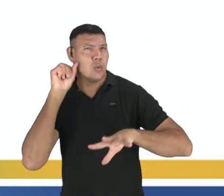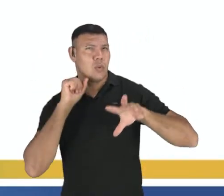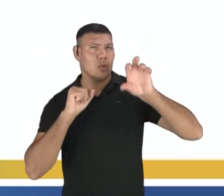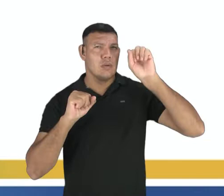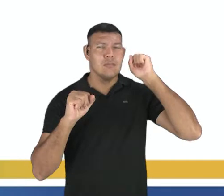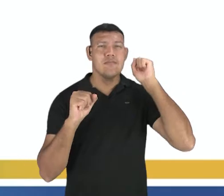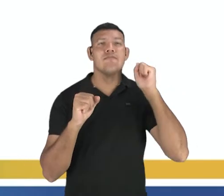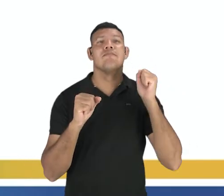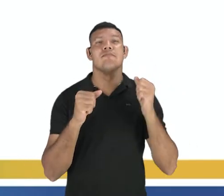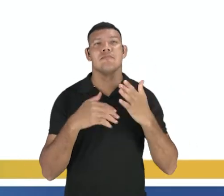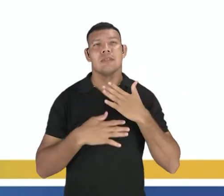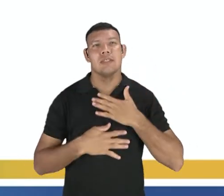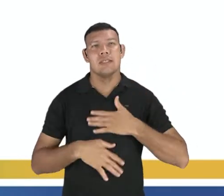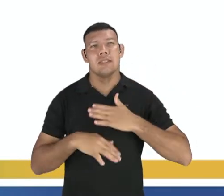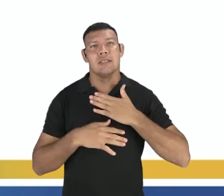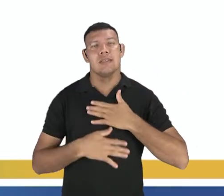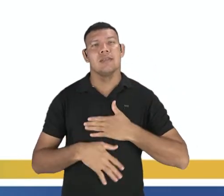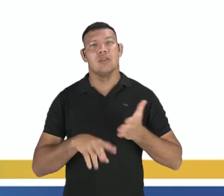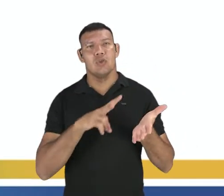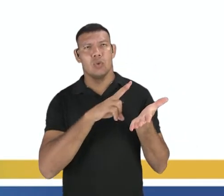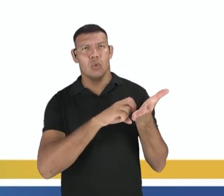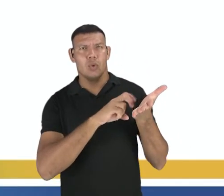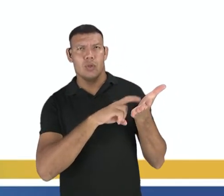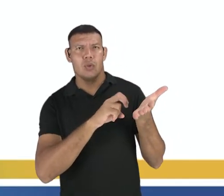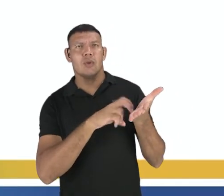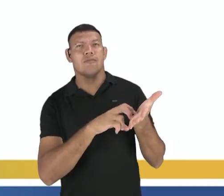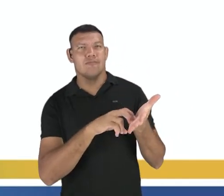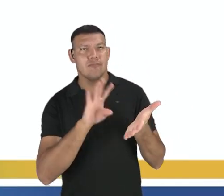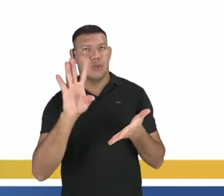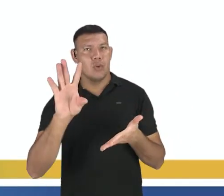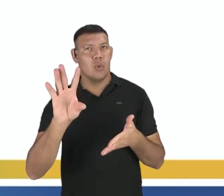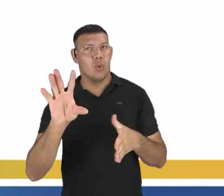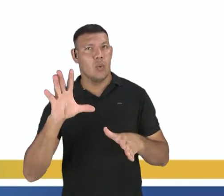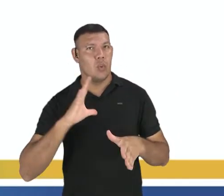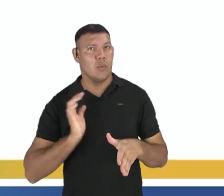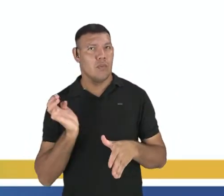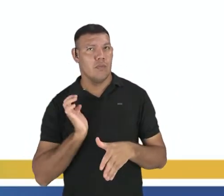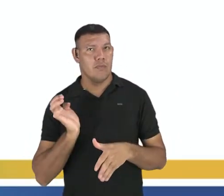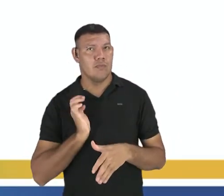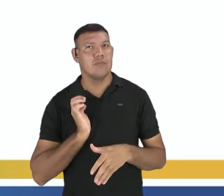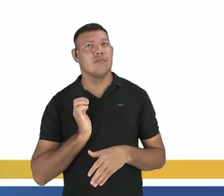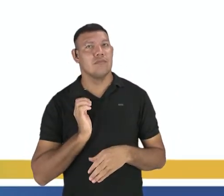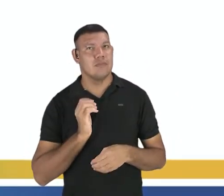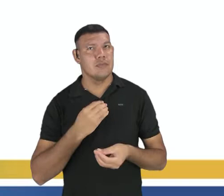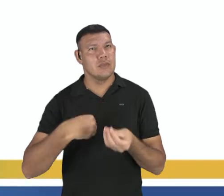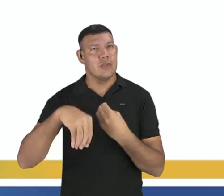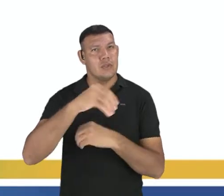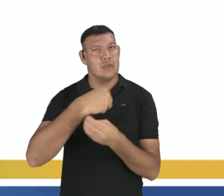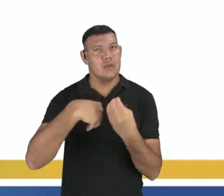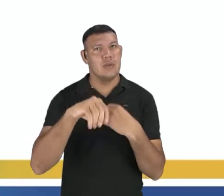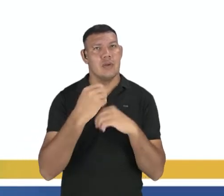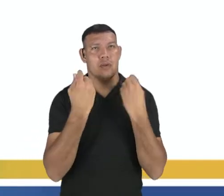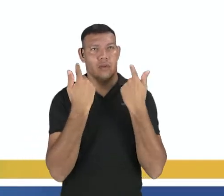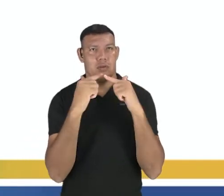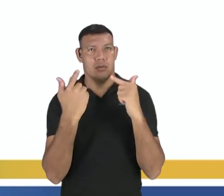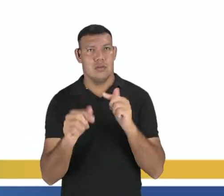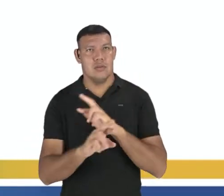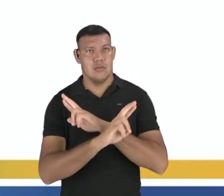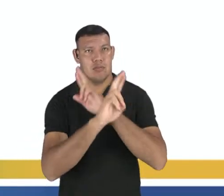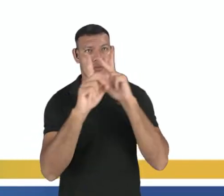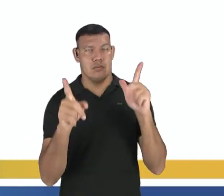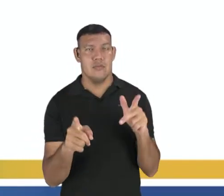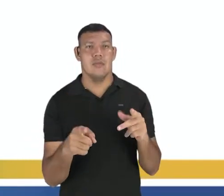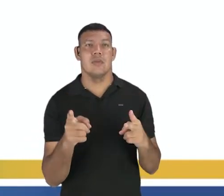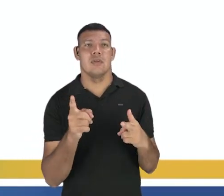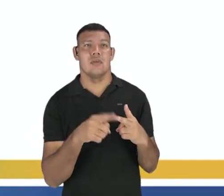gosta, tá? Vai buscar ler aquilo que você gosta de ler. Nós temos também ler para estudar, certo? A